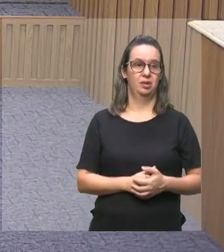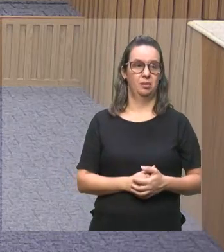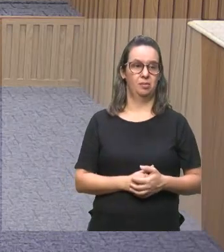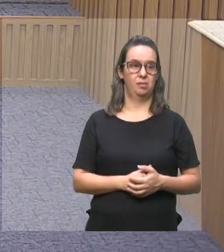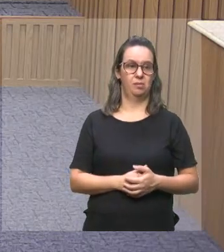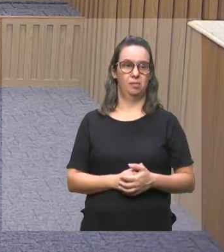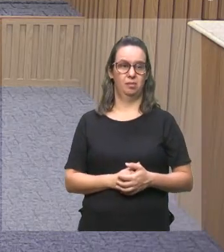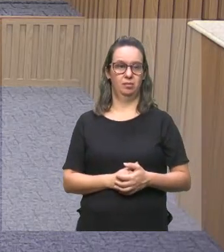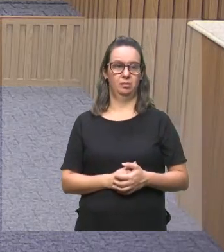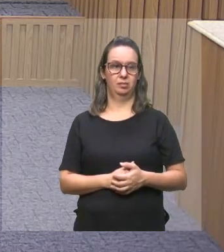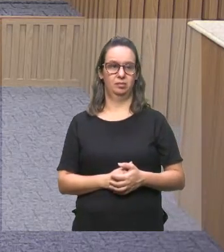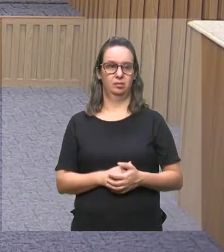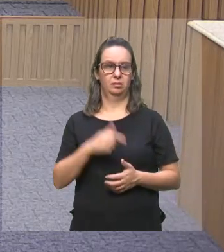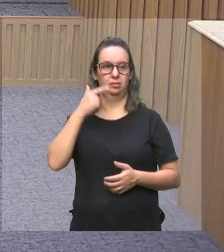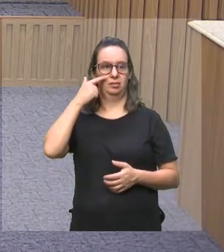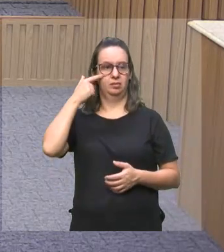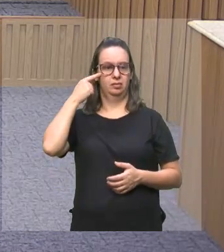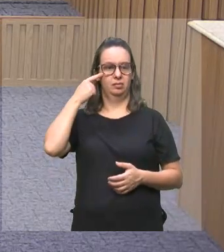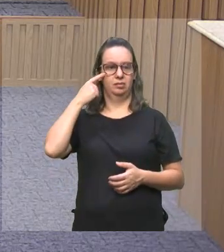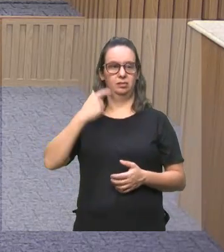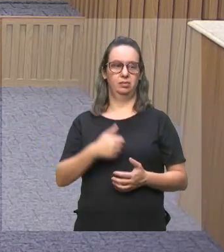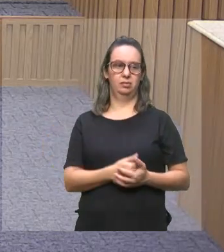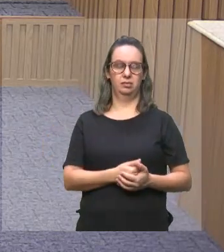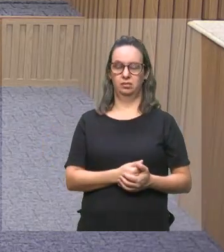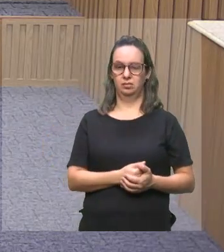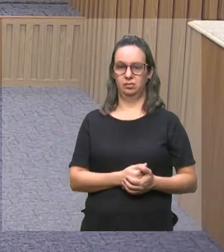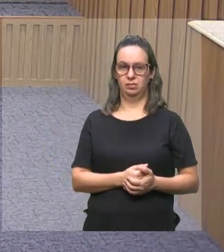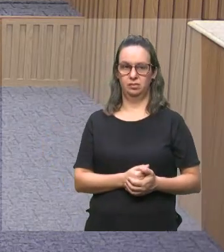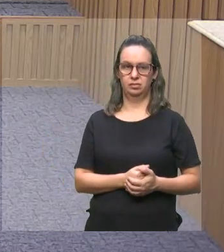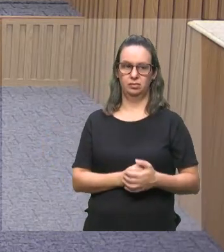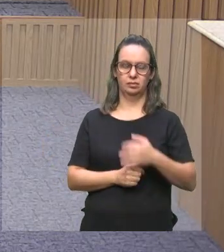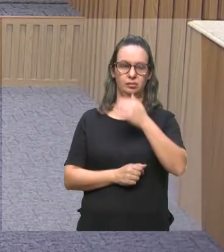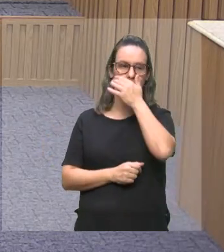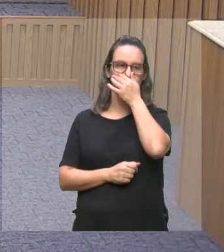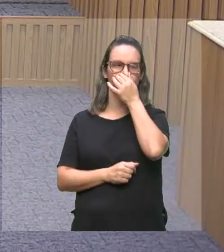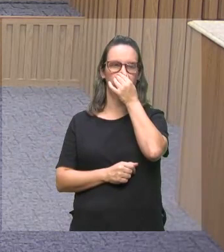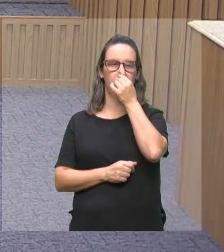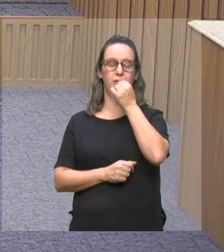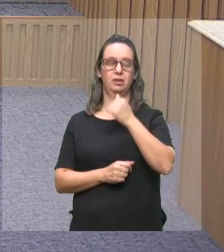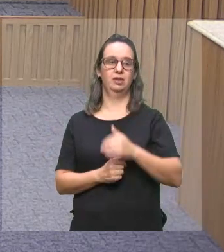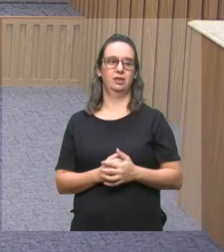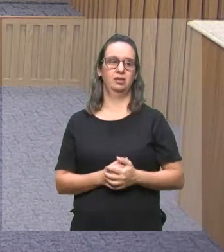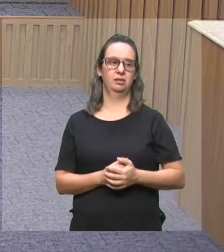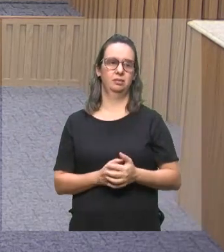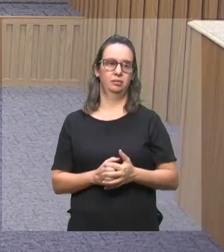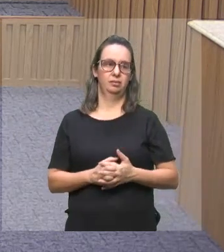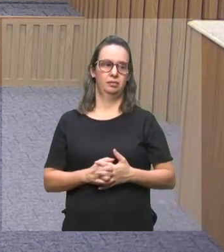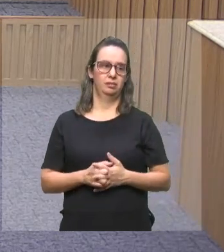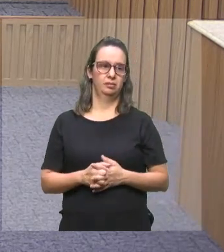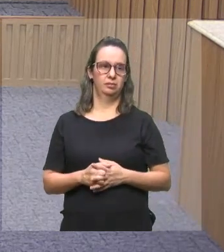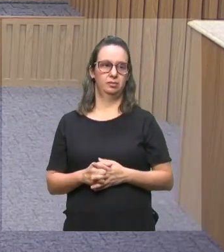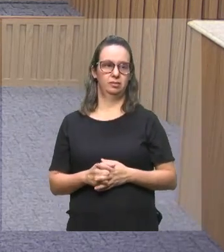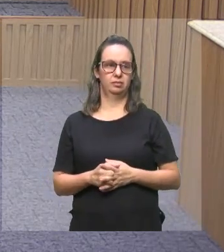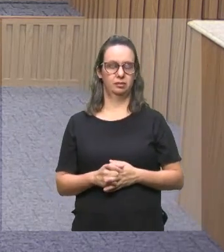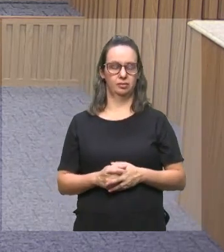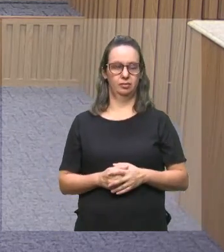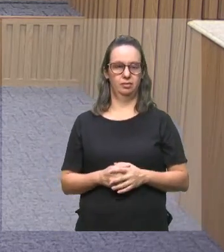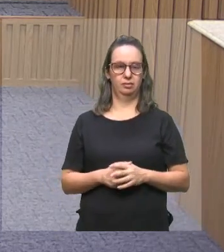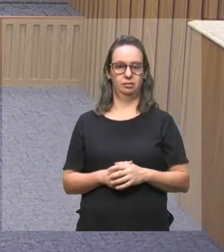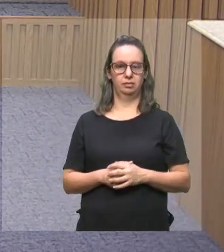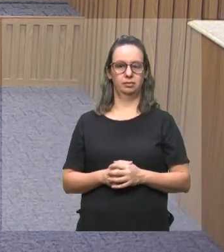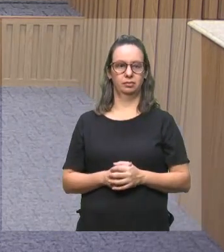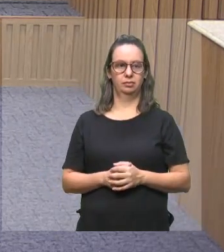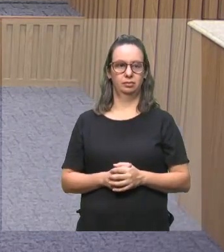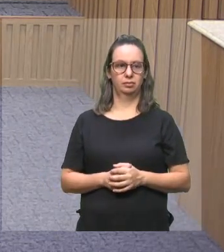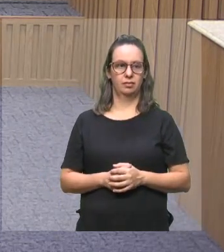Mais alguém? Peço a palavra. Com a palavra o vereador Vinícius Simile. Antes da palavra do vereador Vinícius Simes, eu